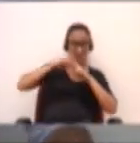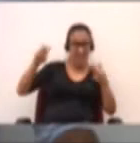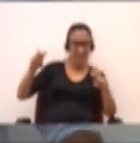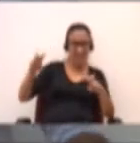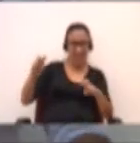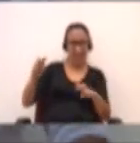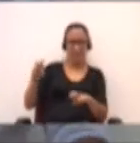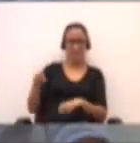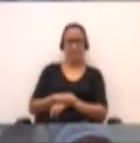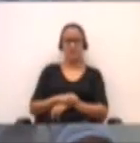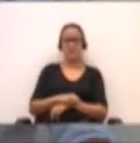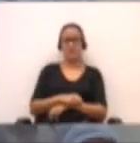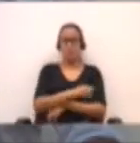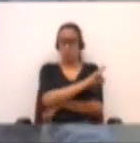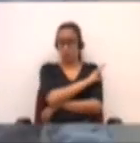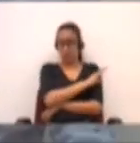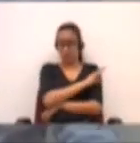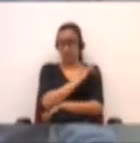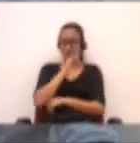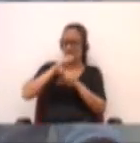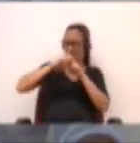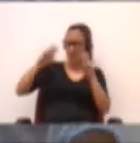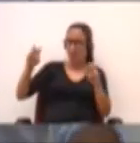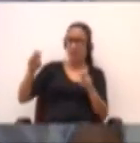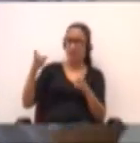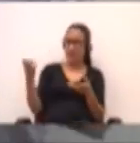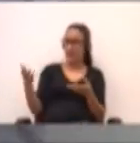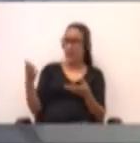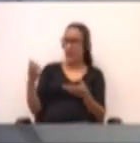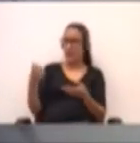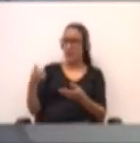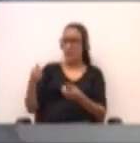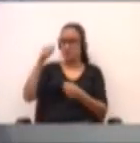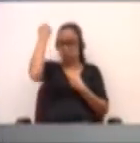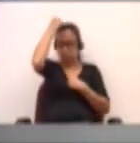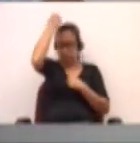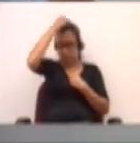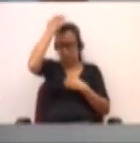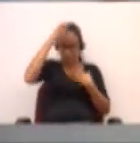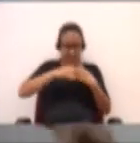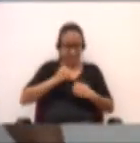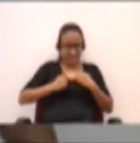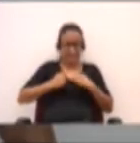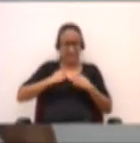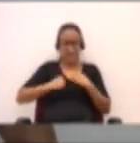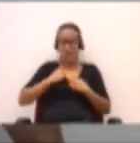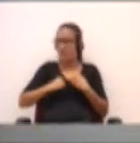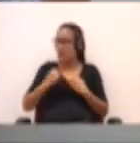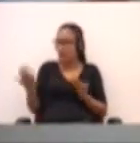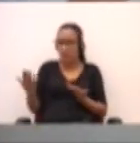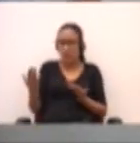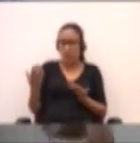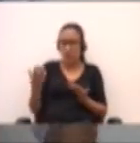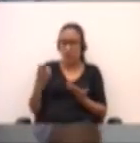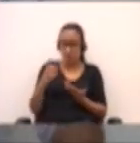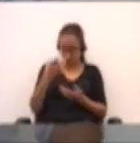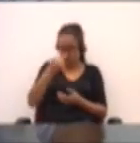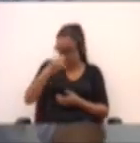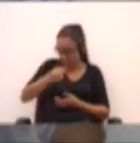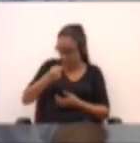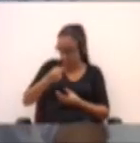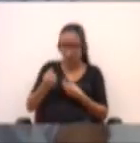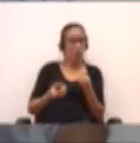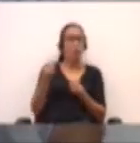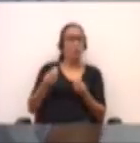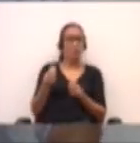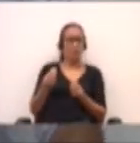tomar banho com leite materno? Aos gritos. De fato, naquela época nós conseguimos levar água para lá. Sabe como,